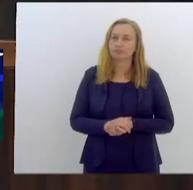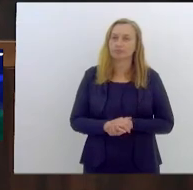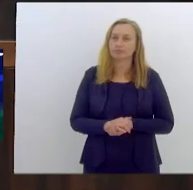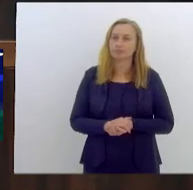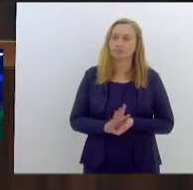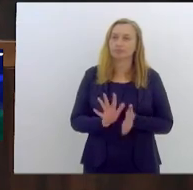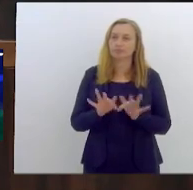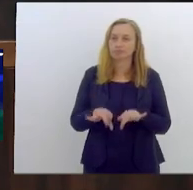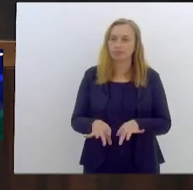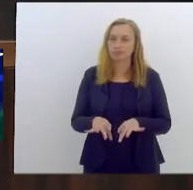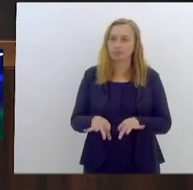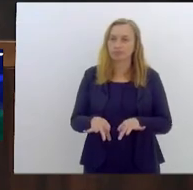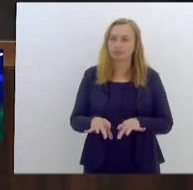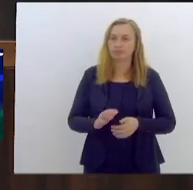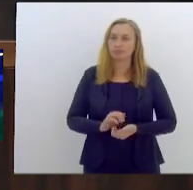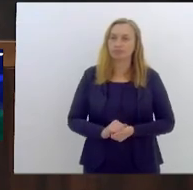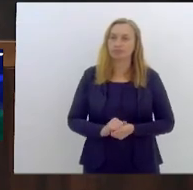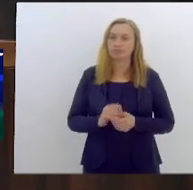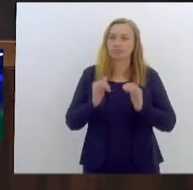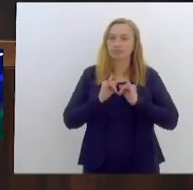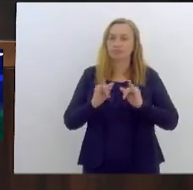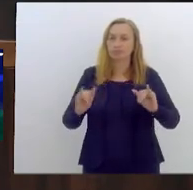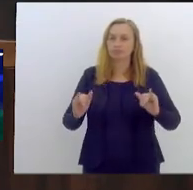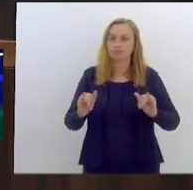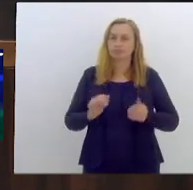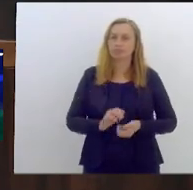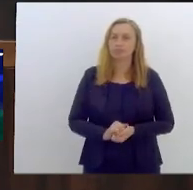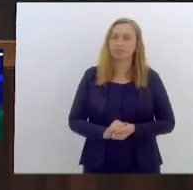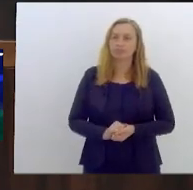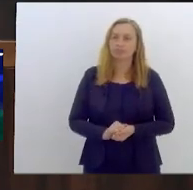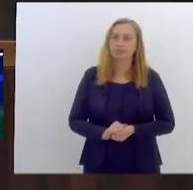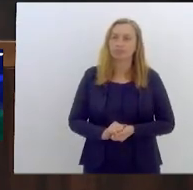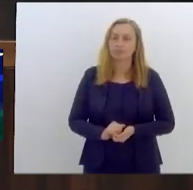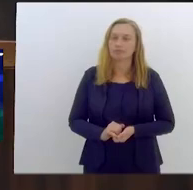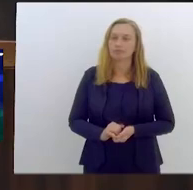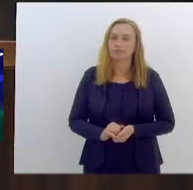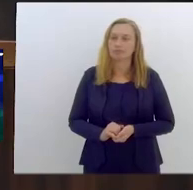Está encerrada a sessão. Anuncio.